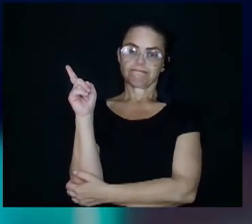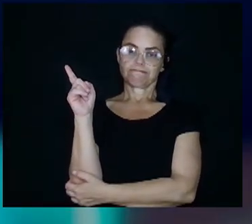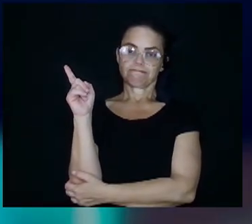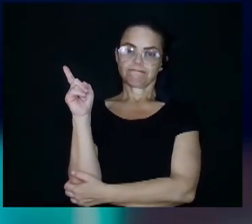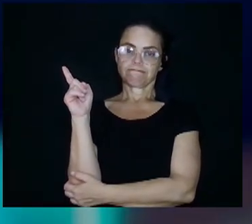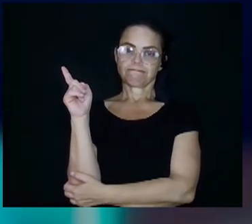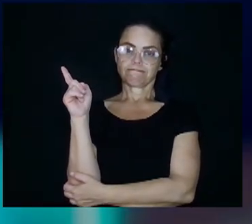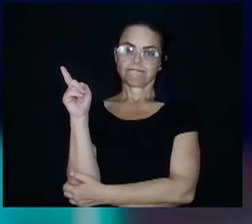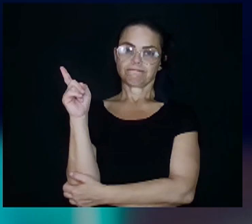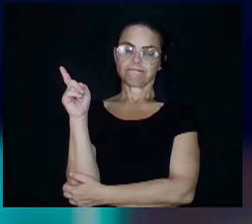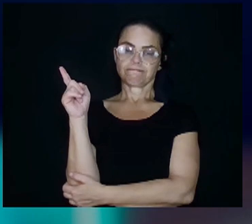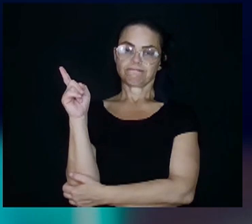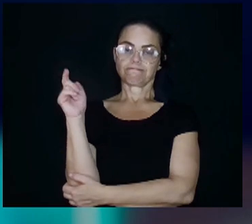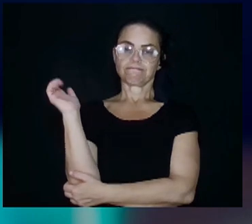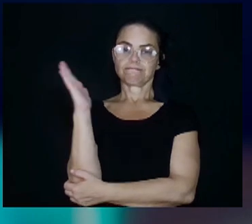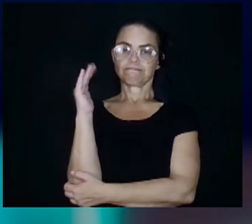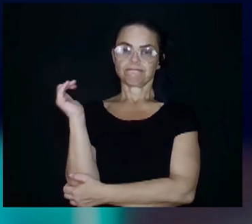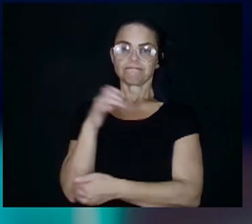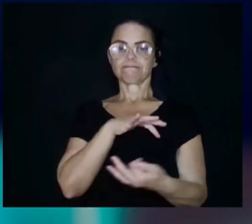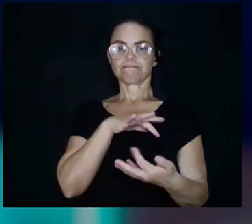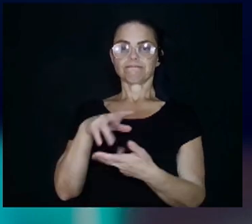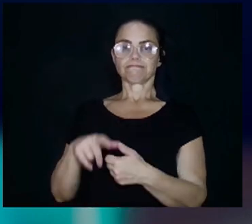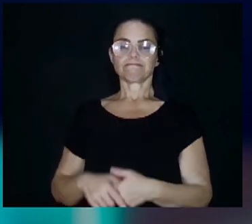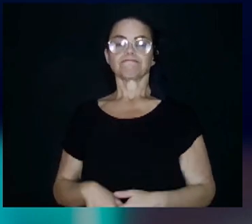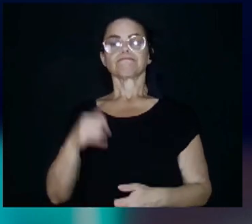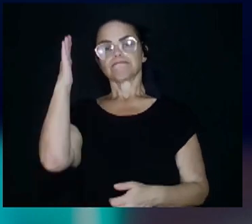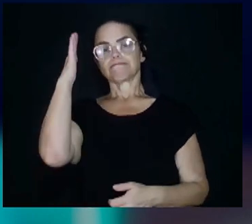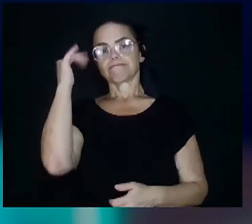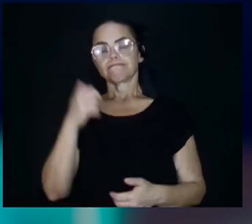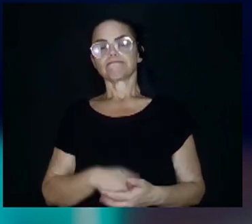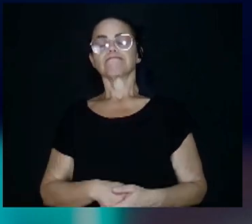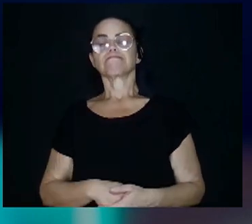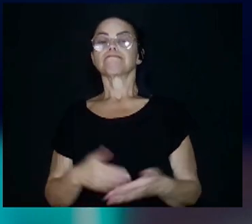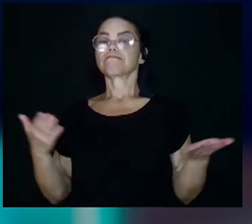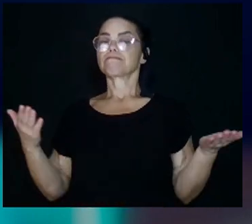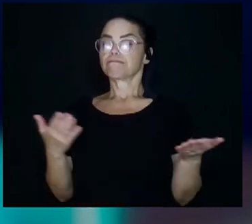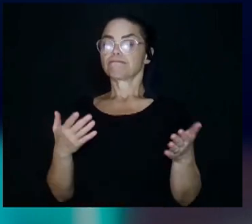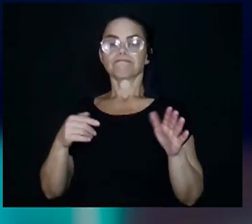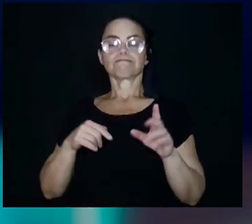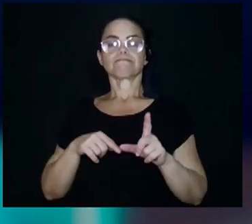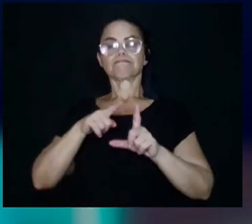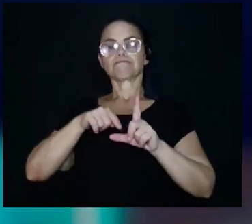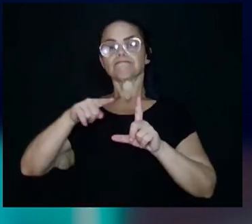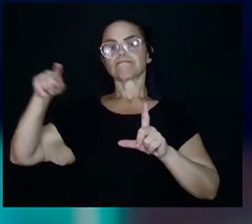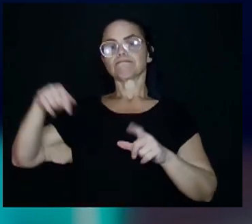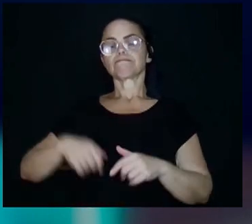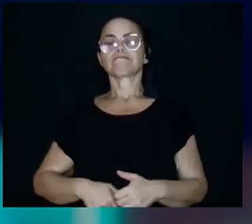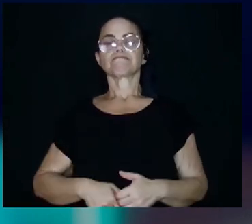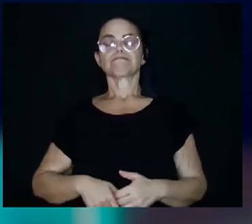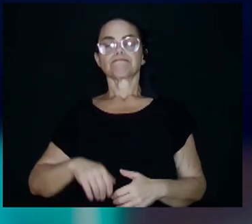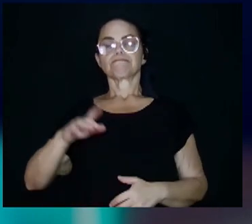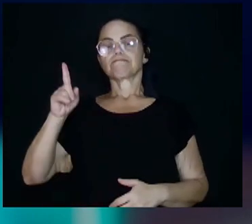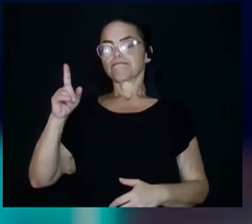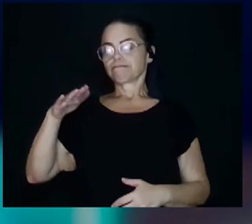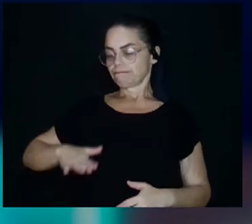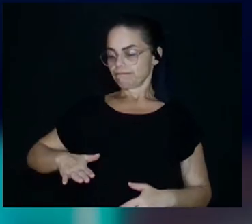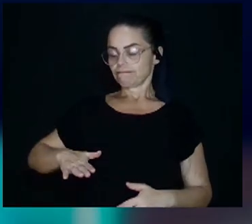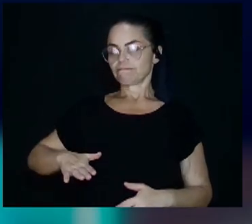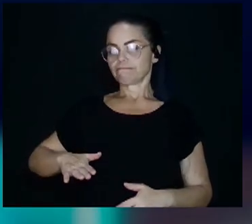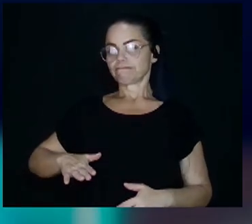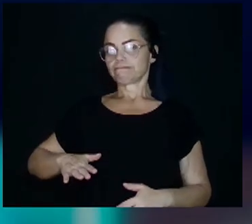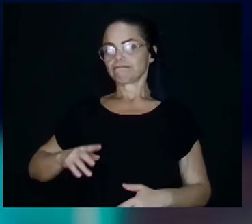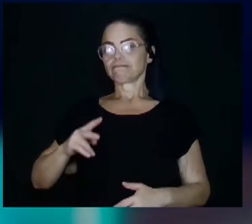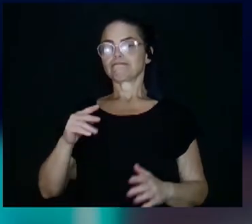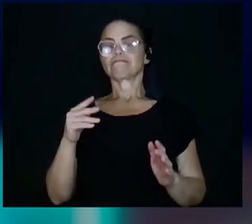mundial e brasileiro. A gente sabe que saiu agora, né, que uma criança a cada 20 gaguejam no mundo. O que a